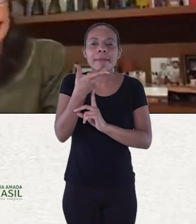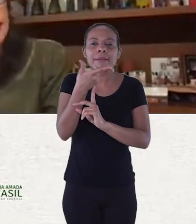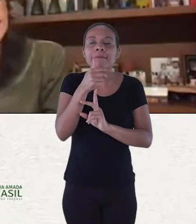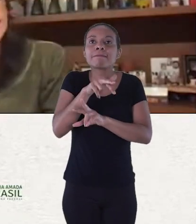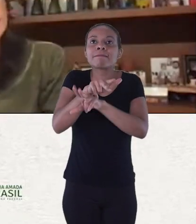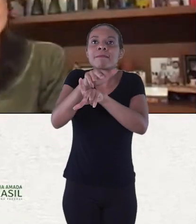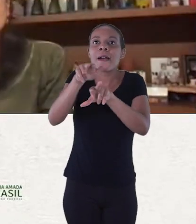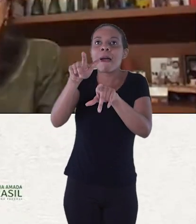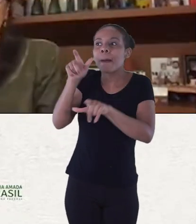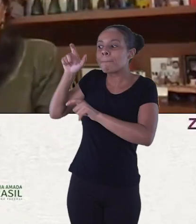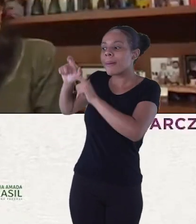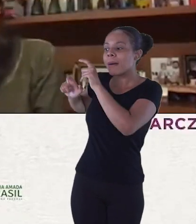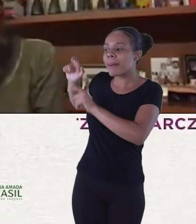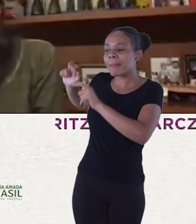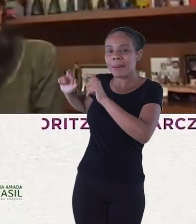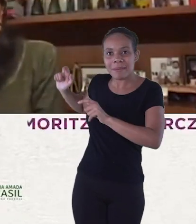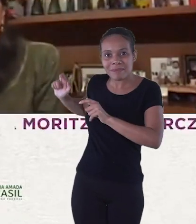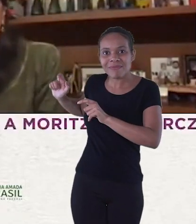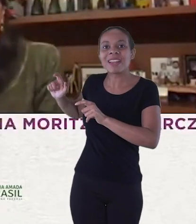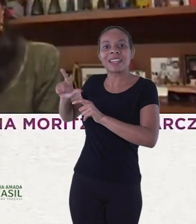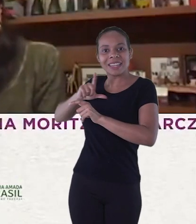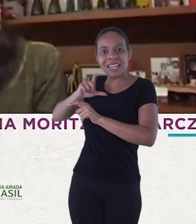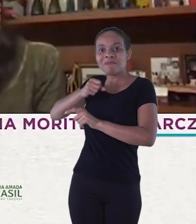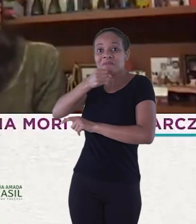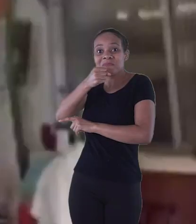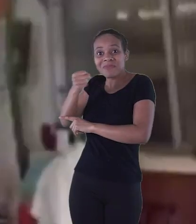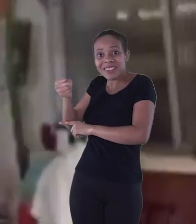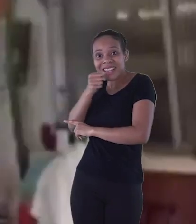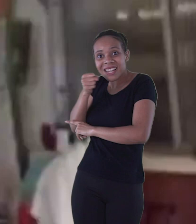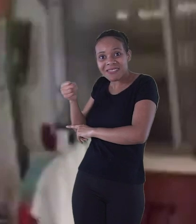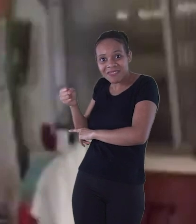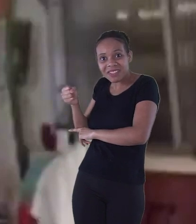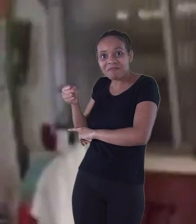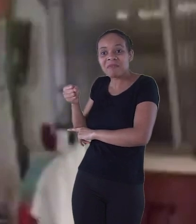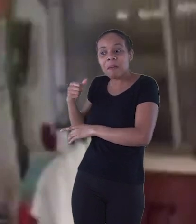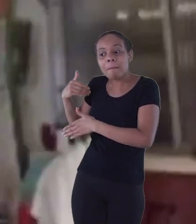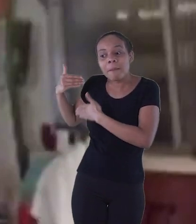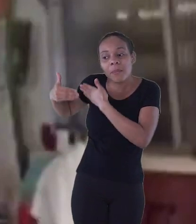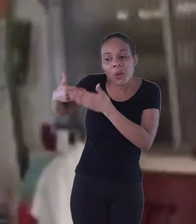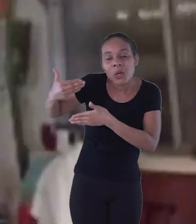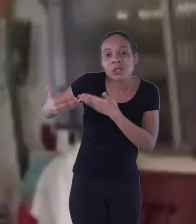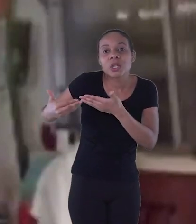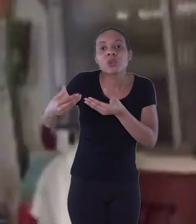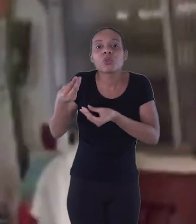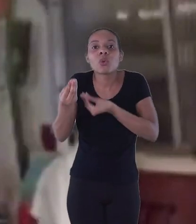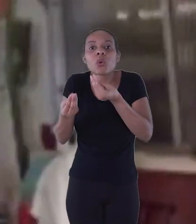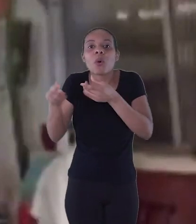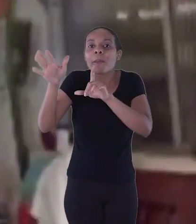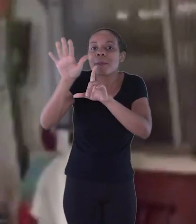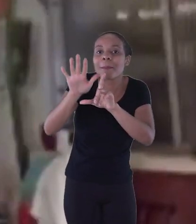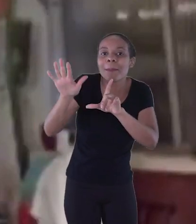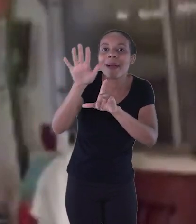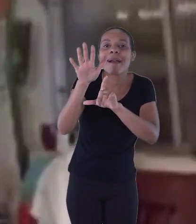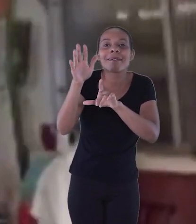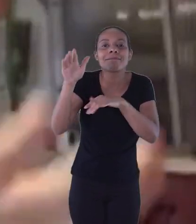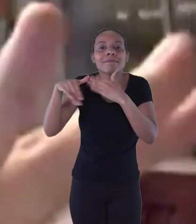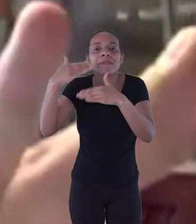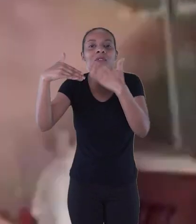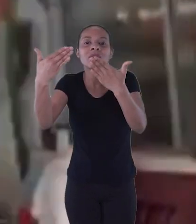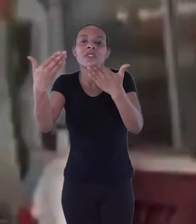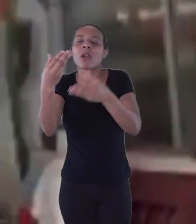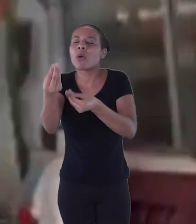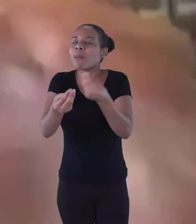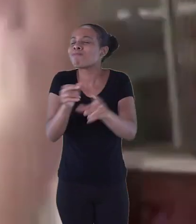livro, contando o processo de construção dos retratos, como que foi construir isso,